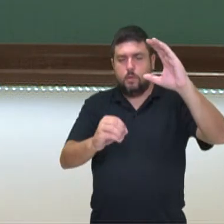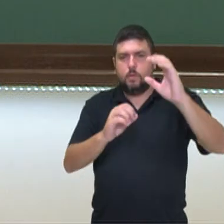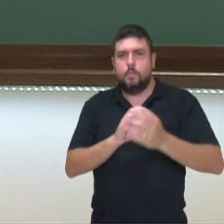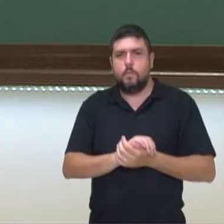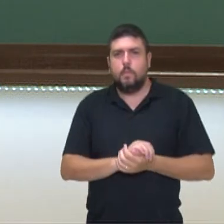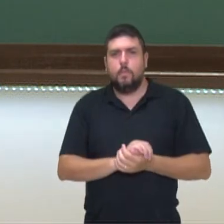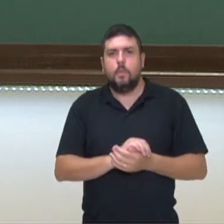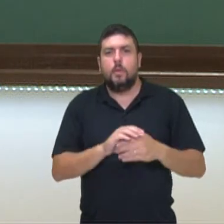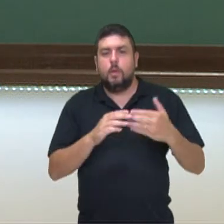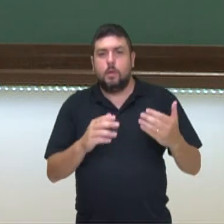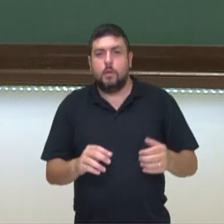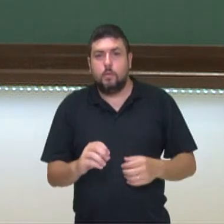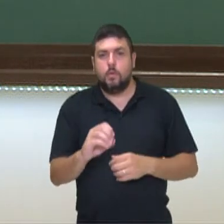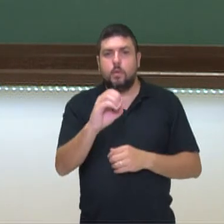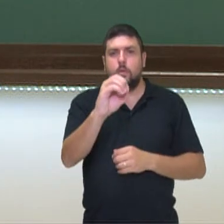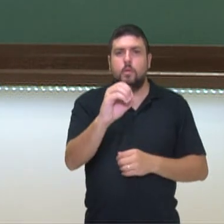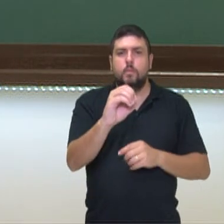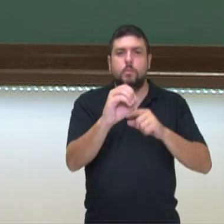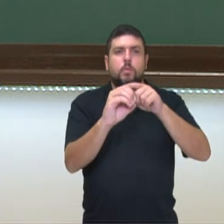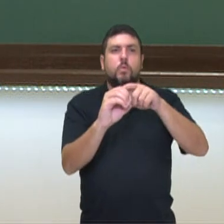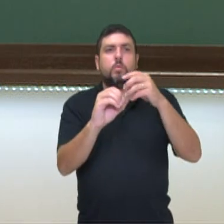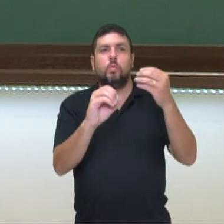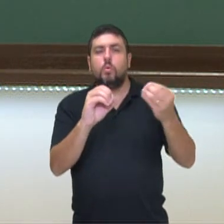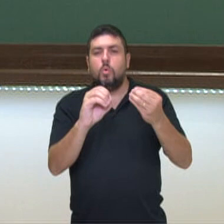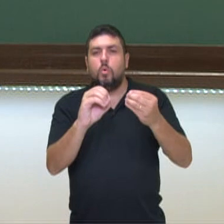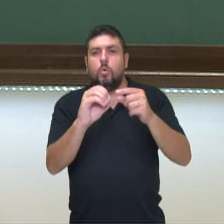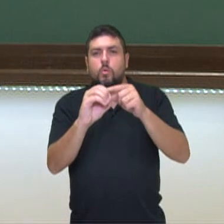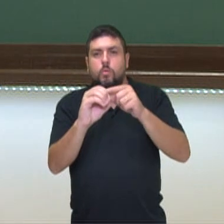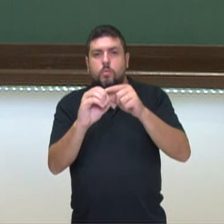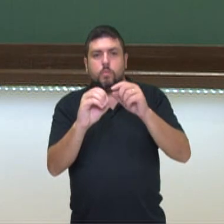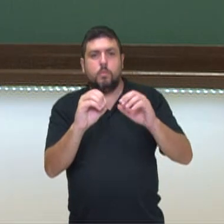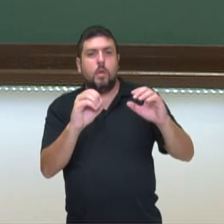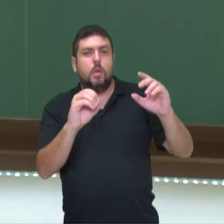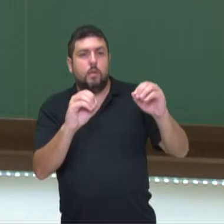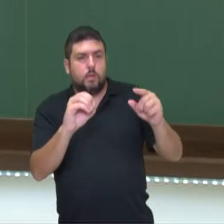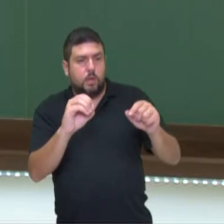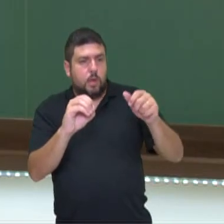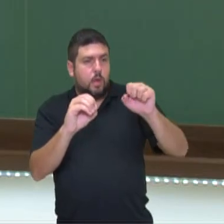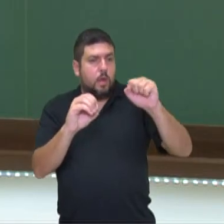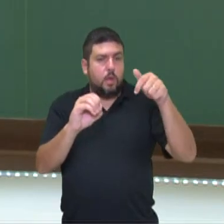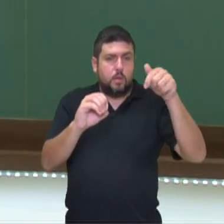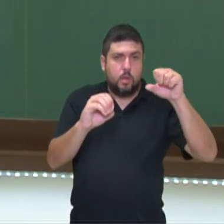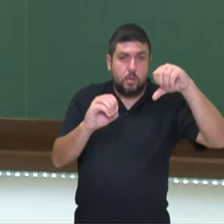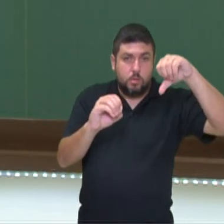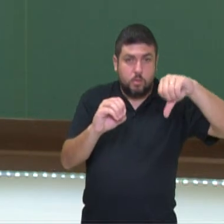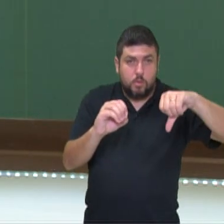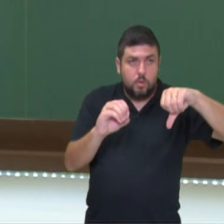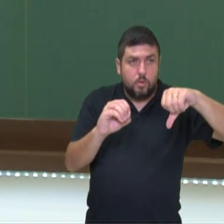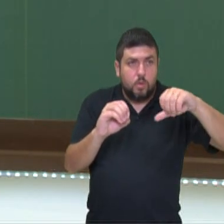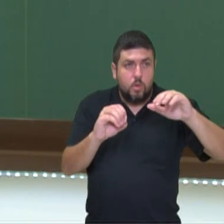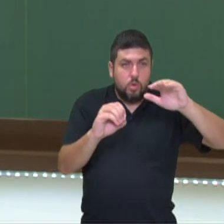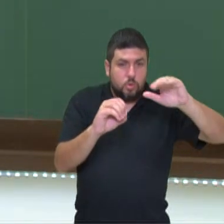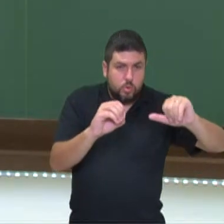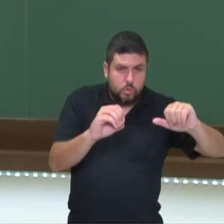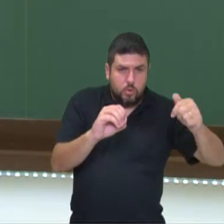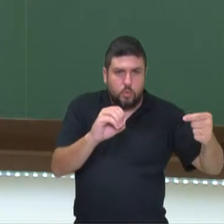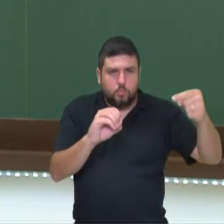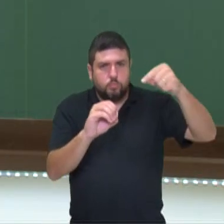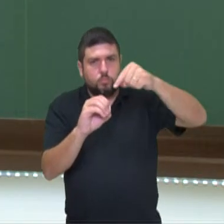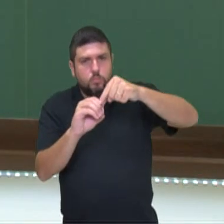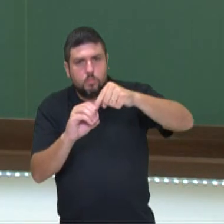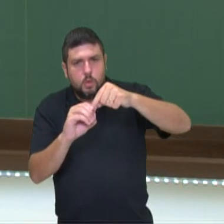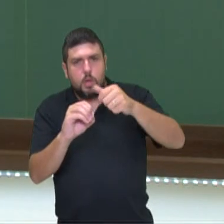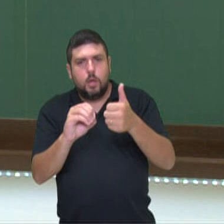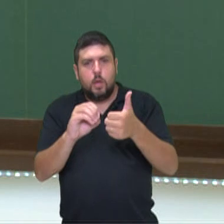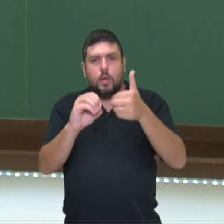em 10 dezenas. Então, olha lá. Se eu tirar uma centena daqui, vai ficar com 8. E essa uma centena que eu tirei daqui vai